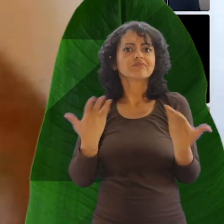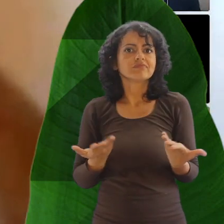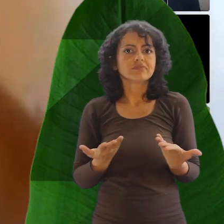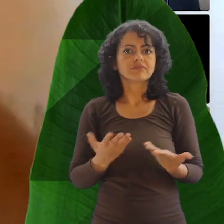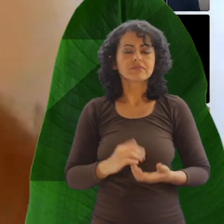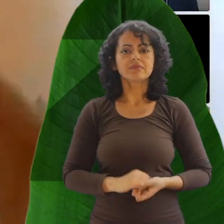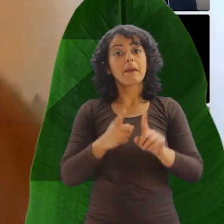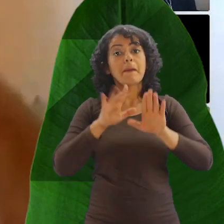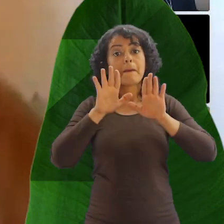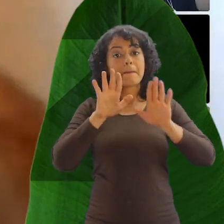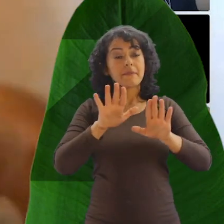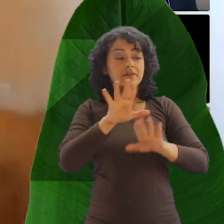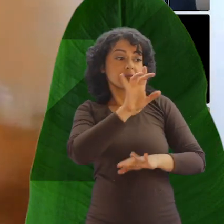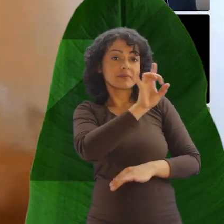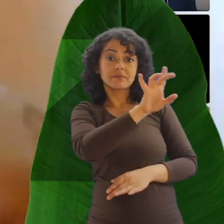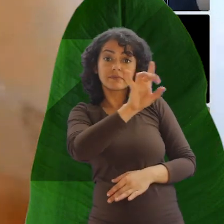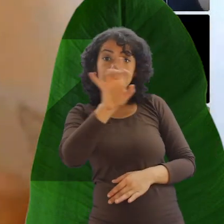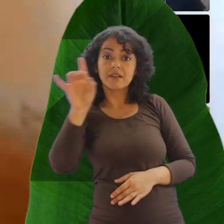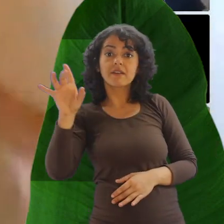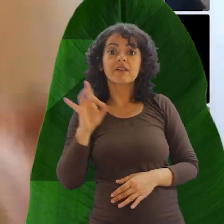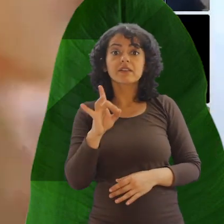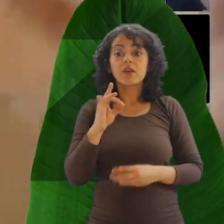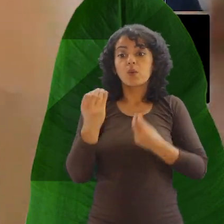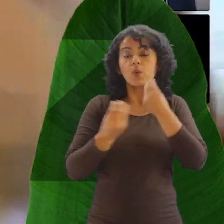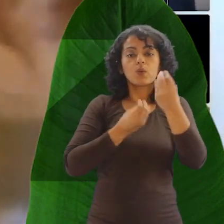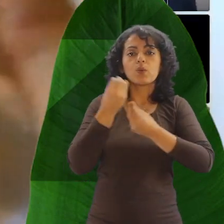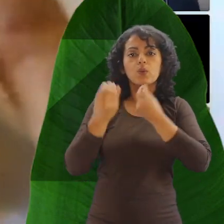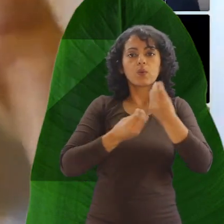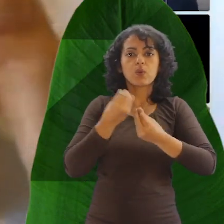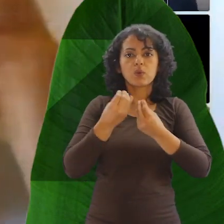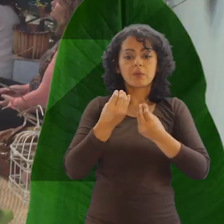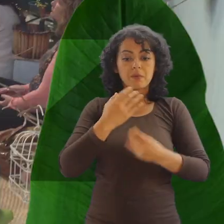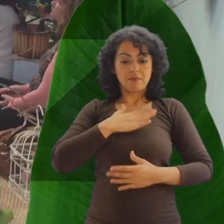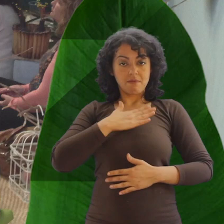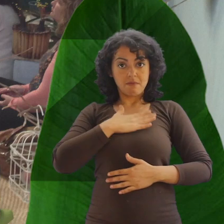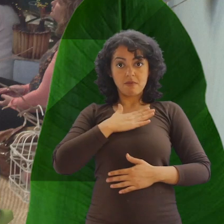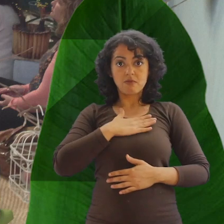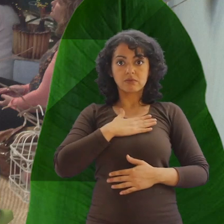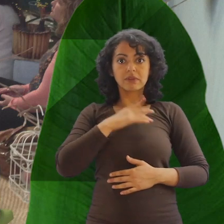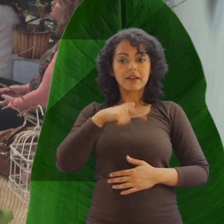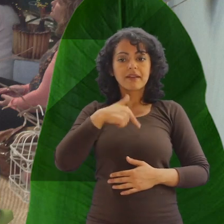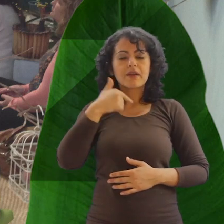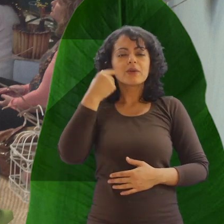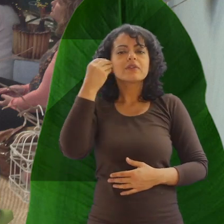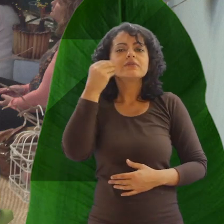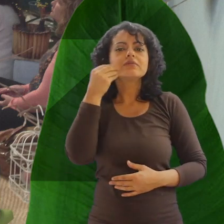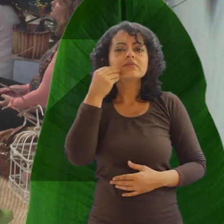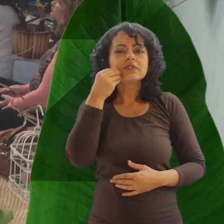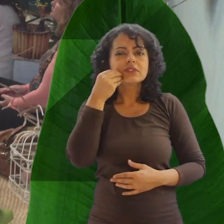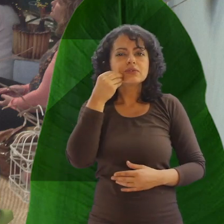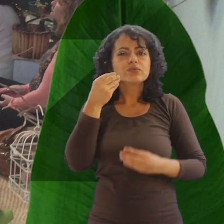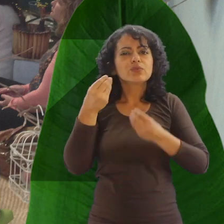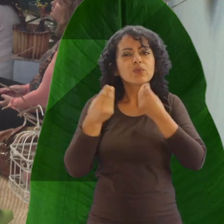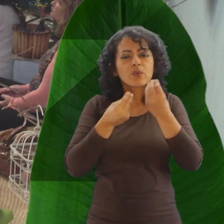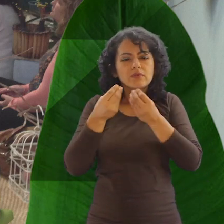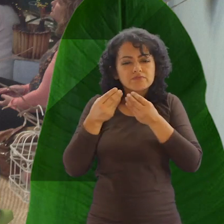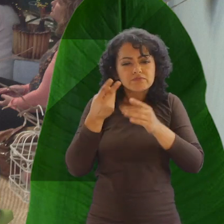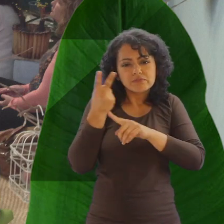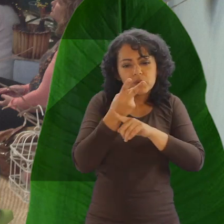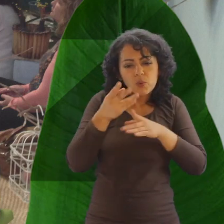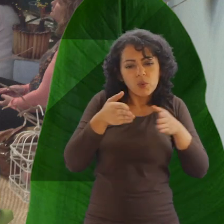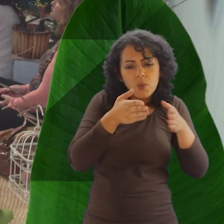lição para cada um levar, né, a minha que eu tento levar é de tentar cavar algum espaço de fazer alguma